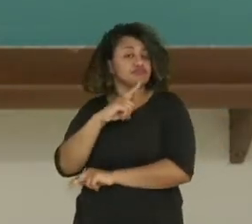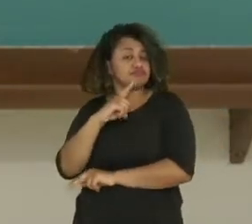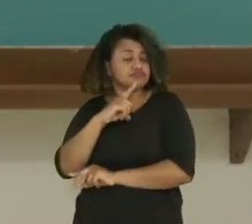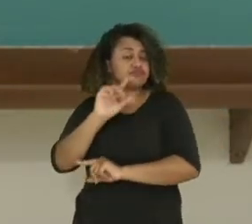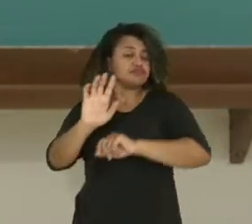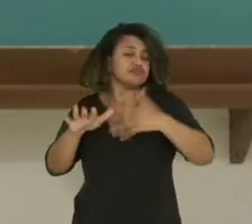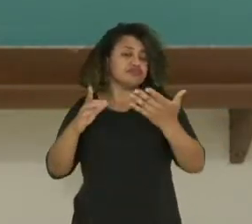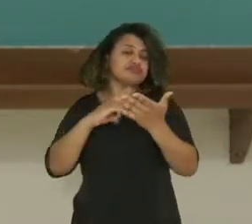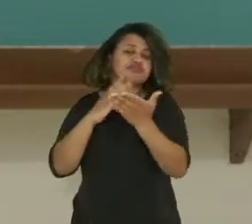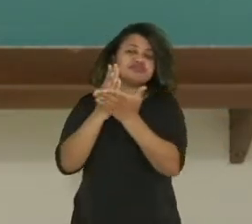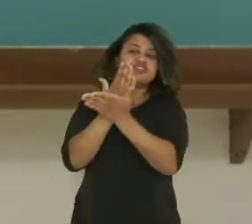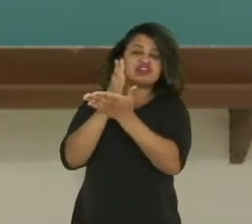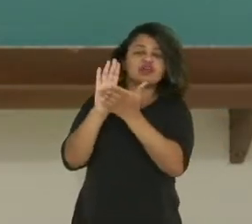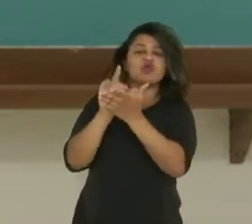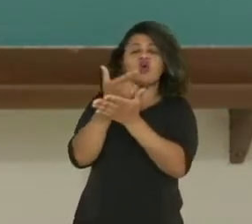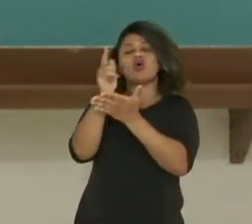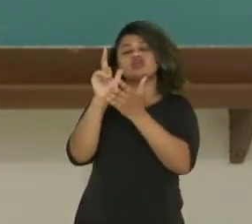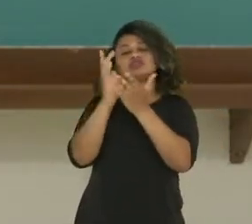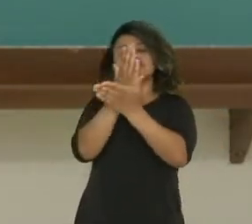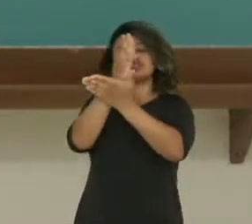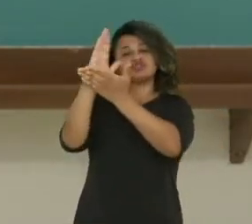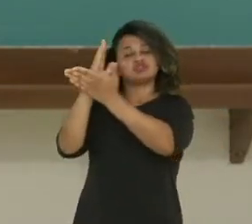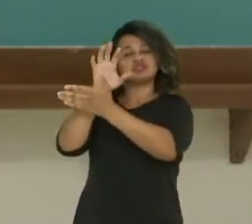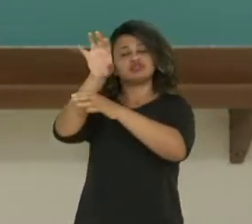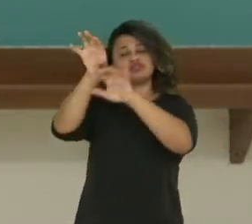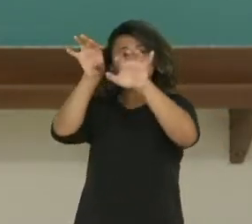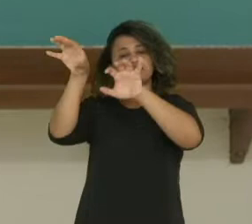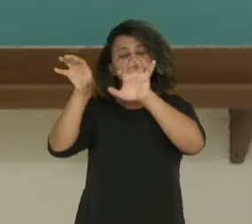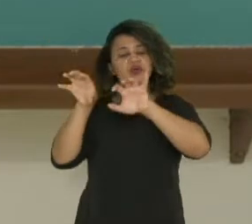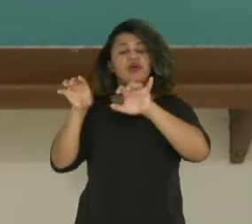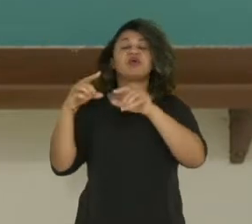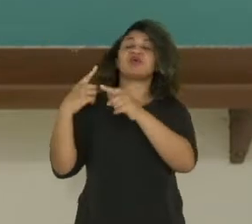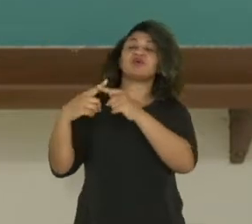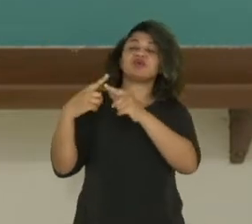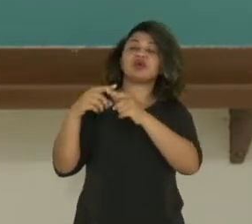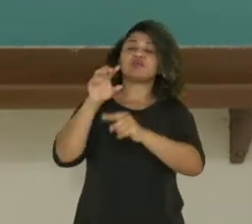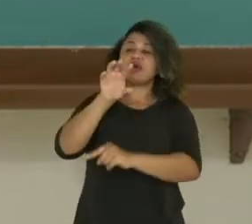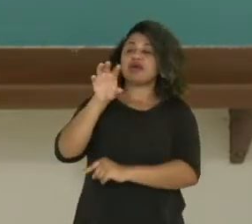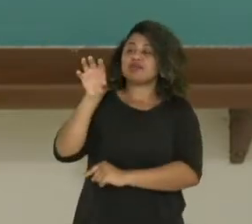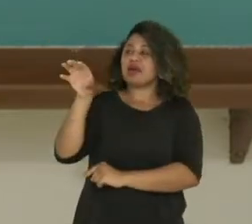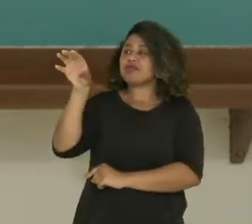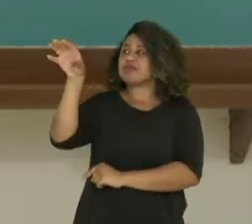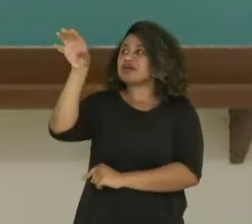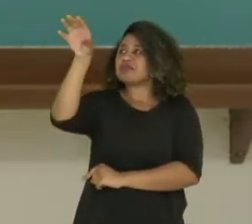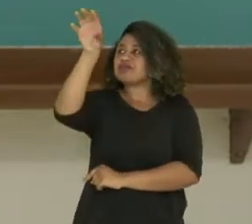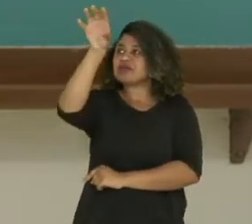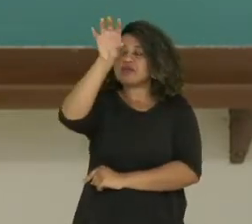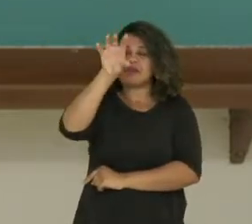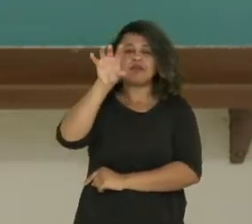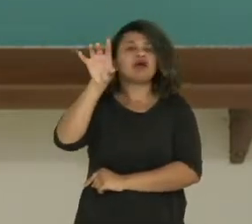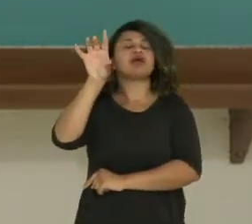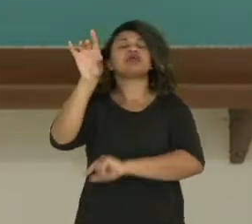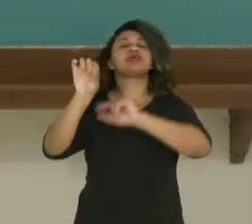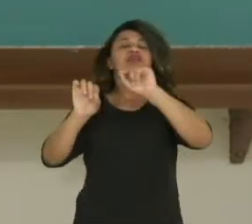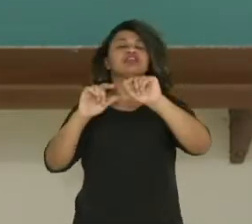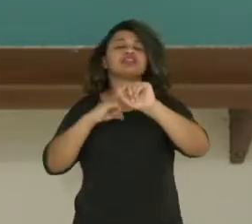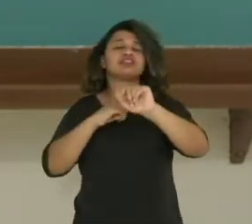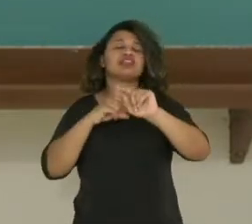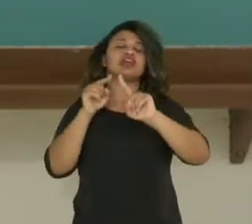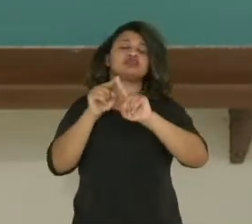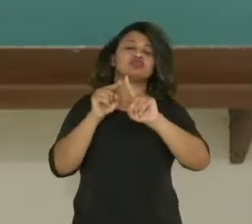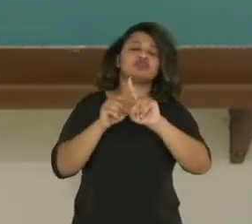uma subdivisão da região em partes, porque cada uma dessas partes vai ter ali um tipo